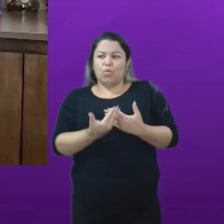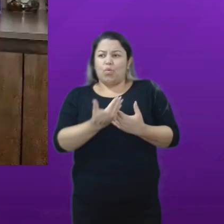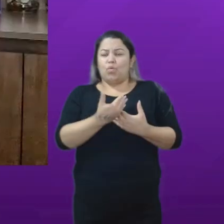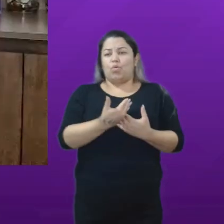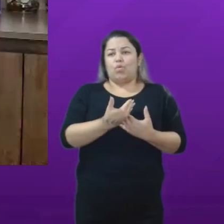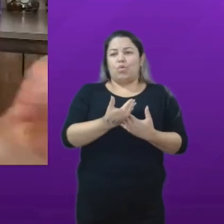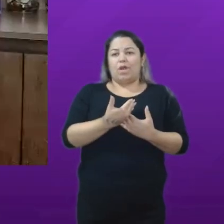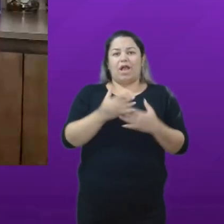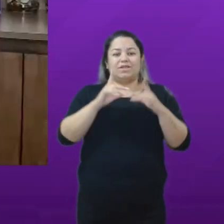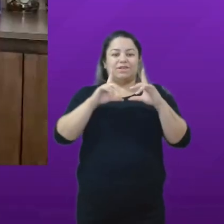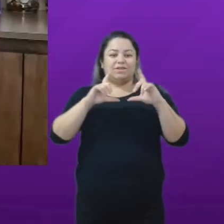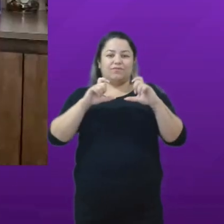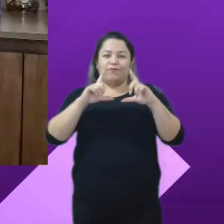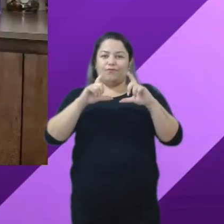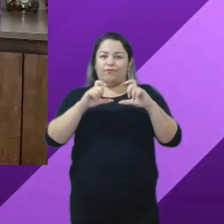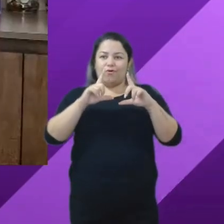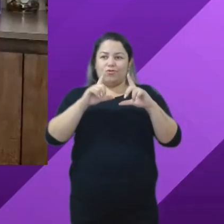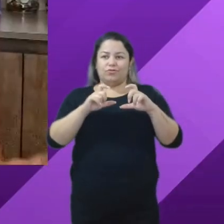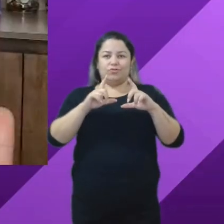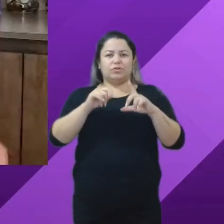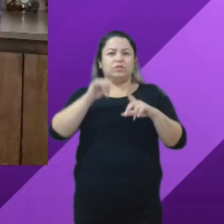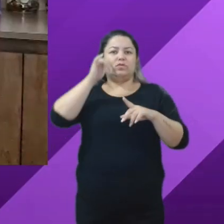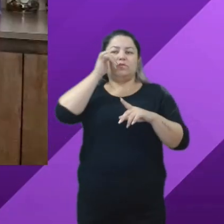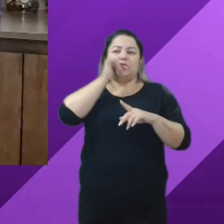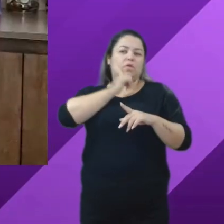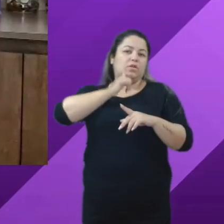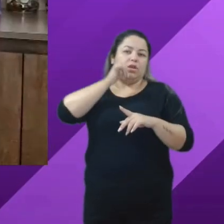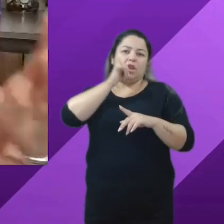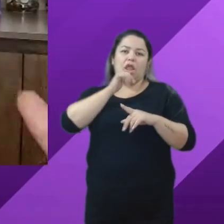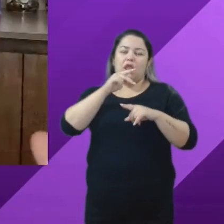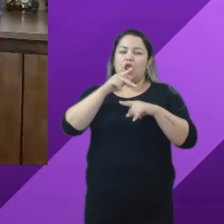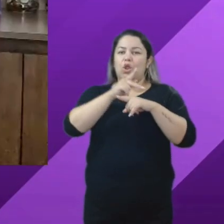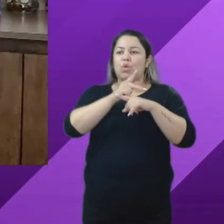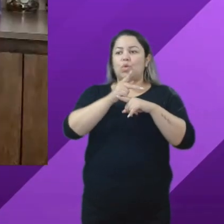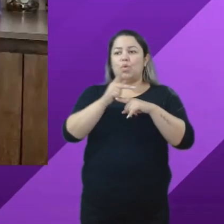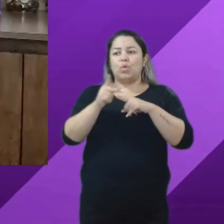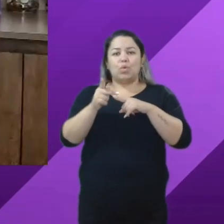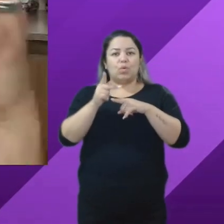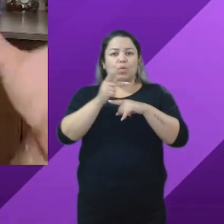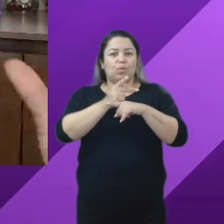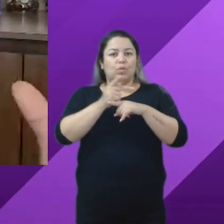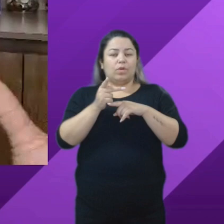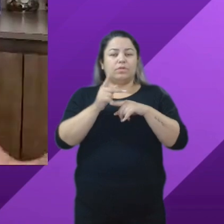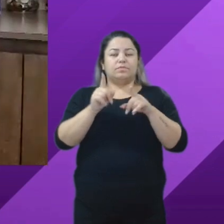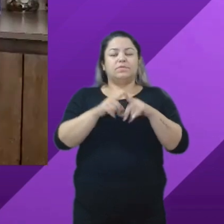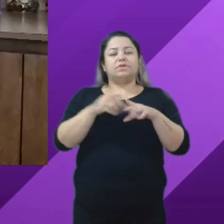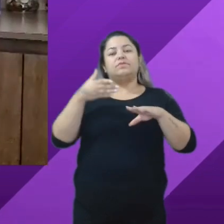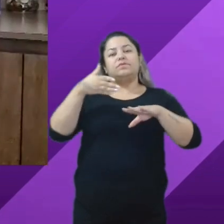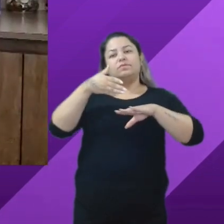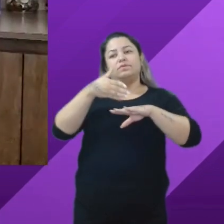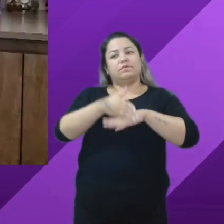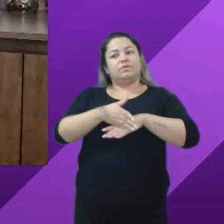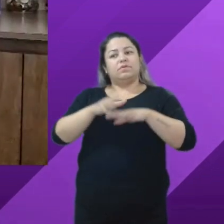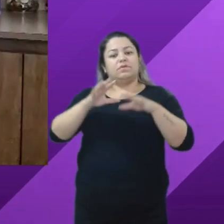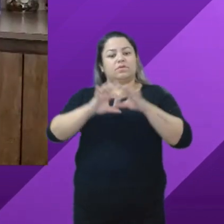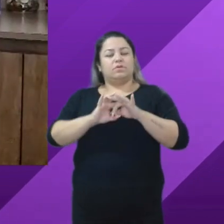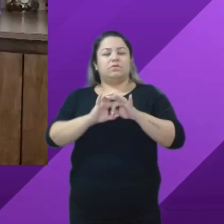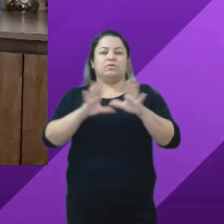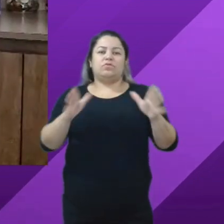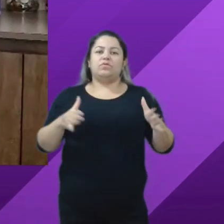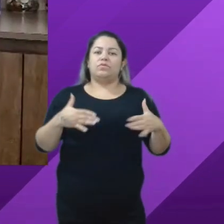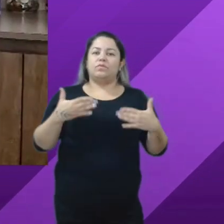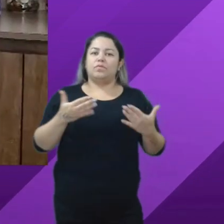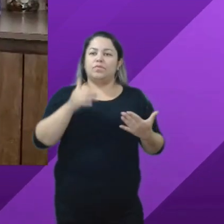mais aparecem são de mulheres, as deepfakes que são invadidas e que deslaceram mulheres, é